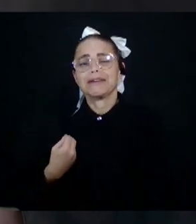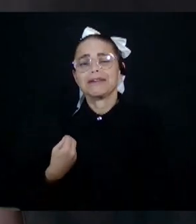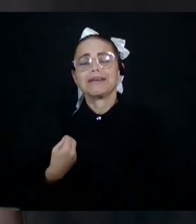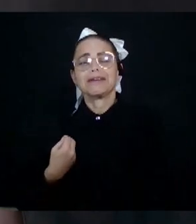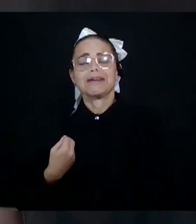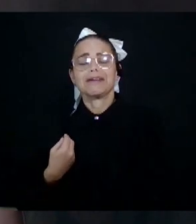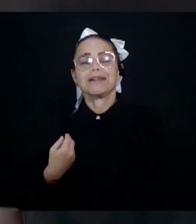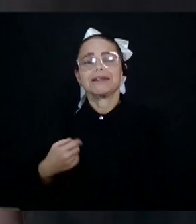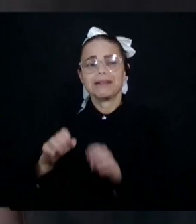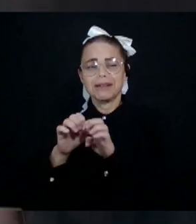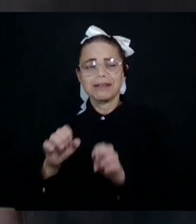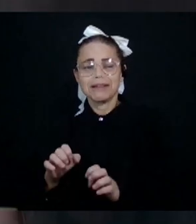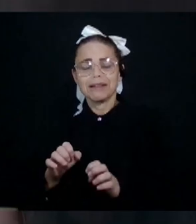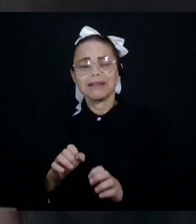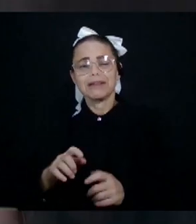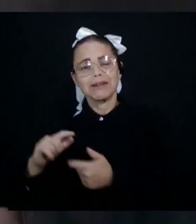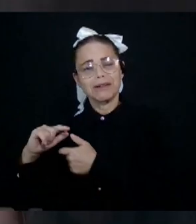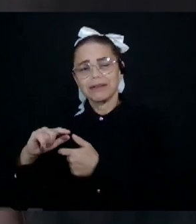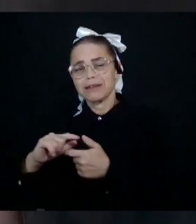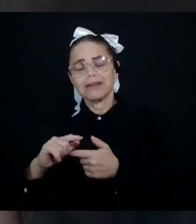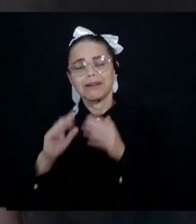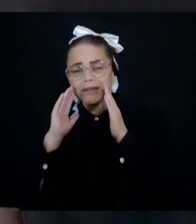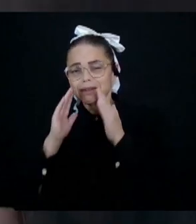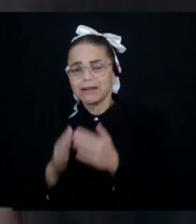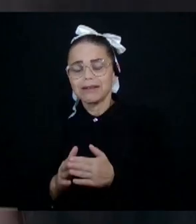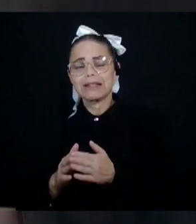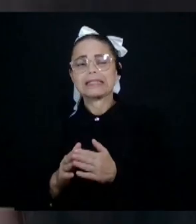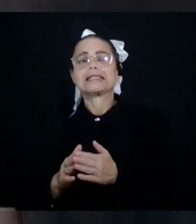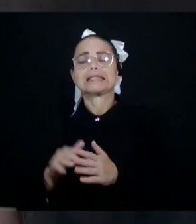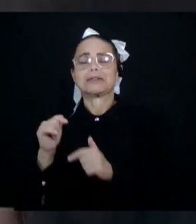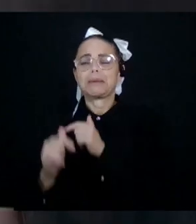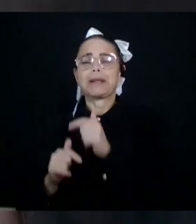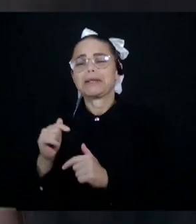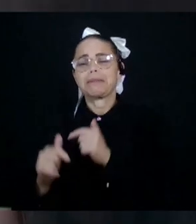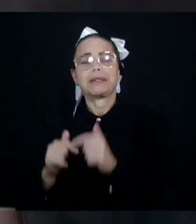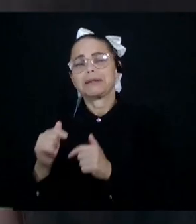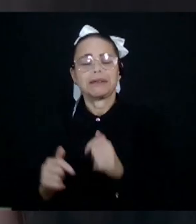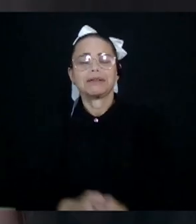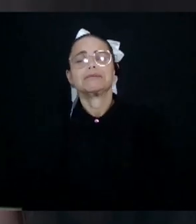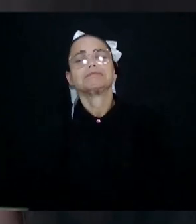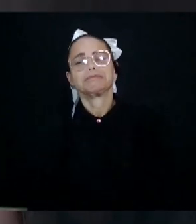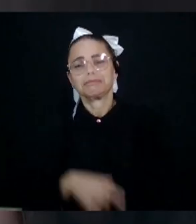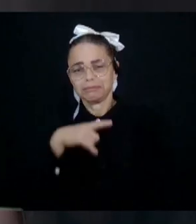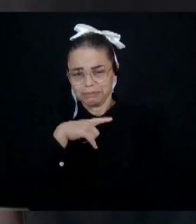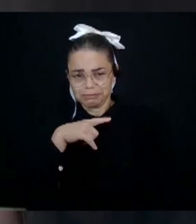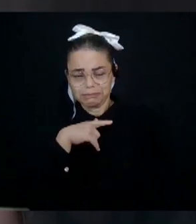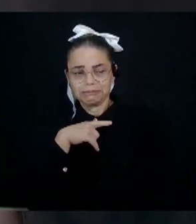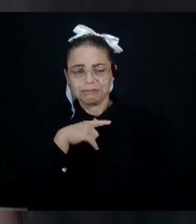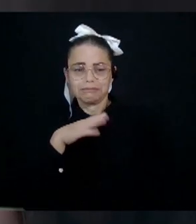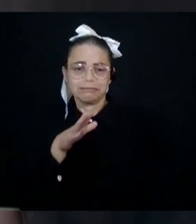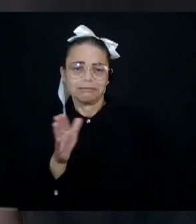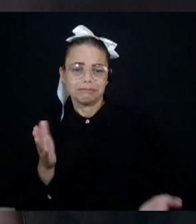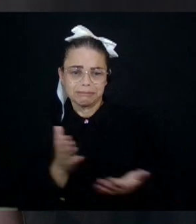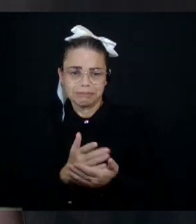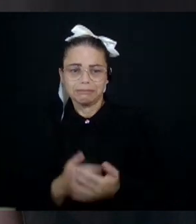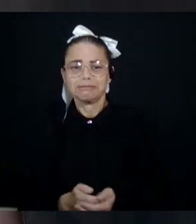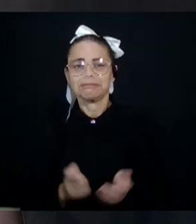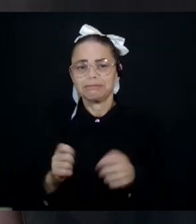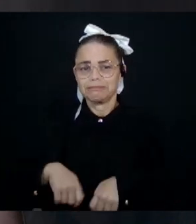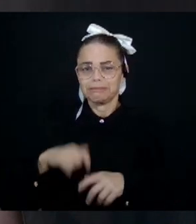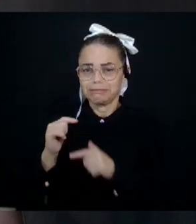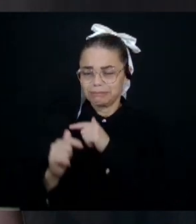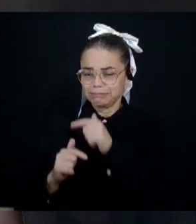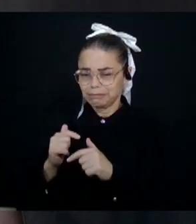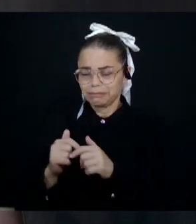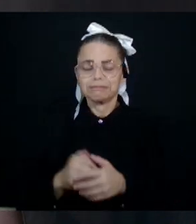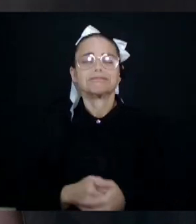numa rotina mais focada na produtividade, né. Então a gente tem, hoje condições de trabalho